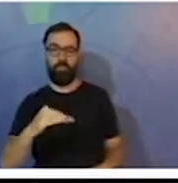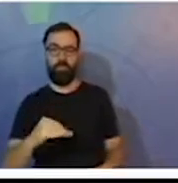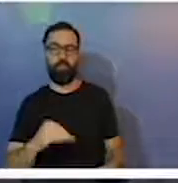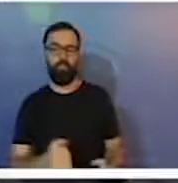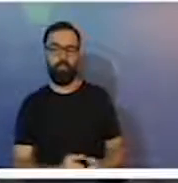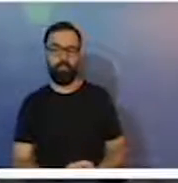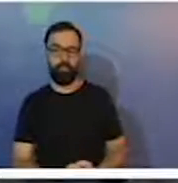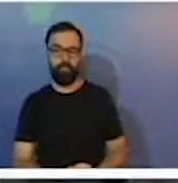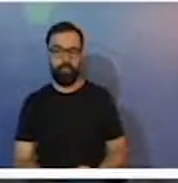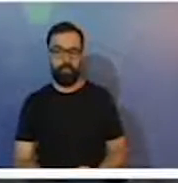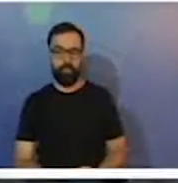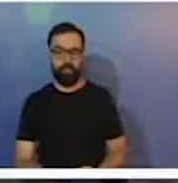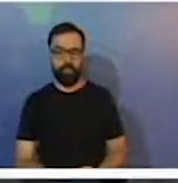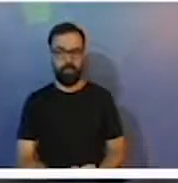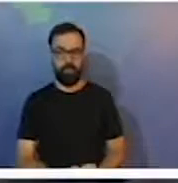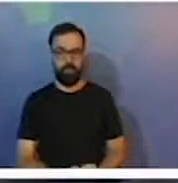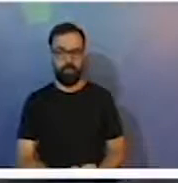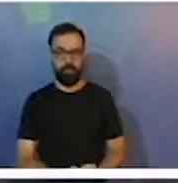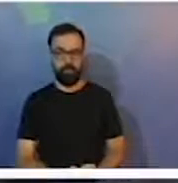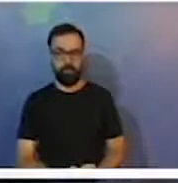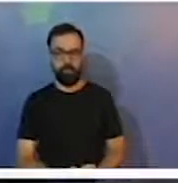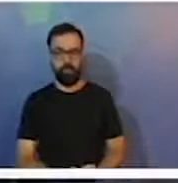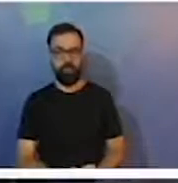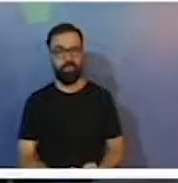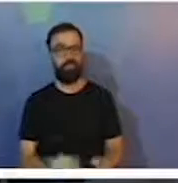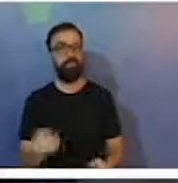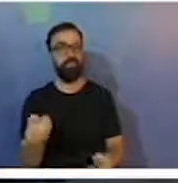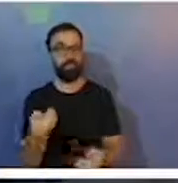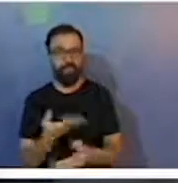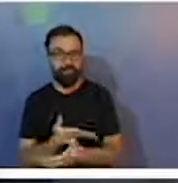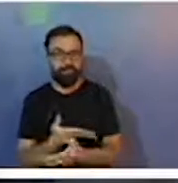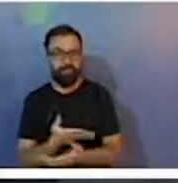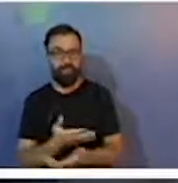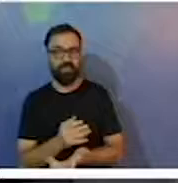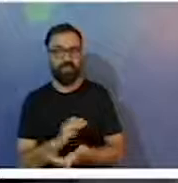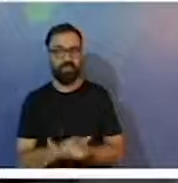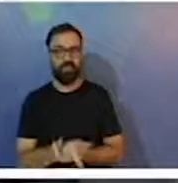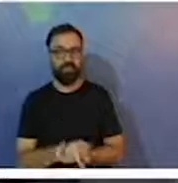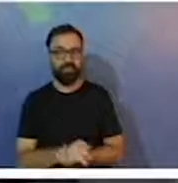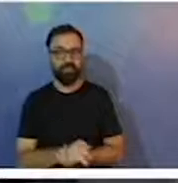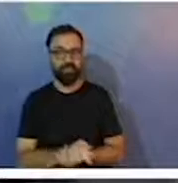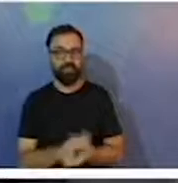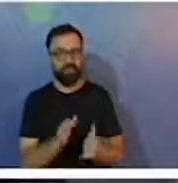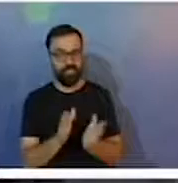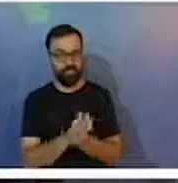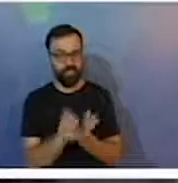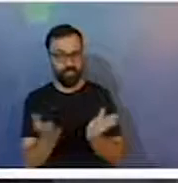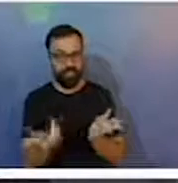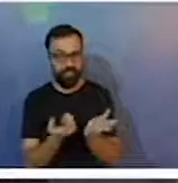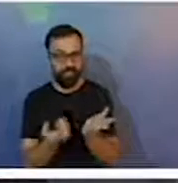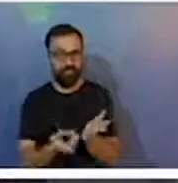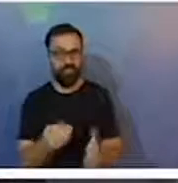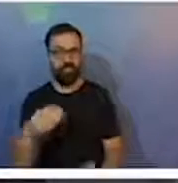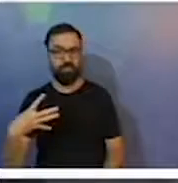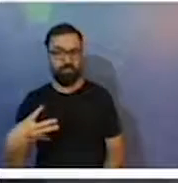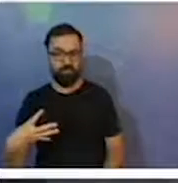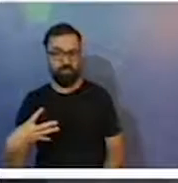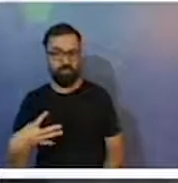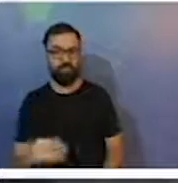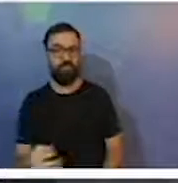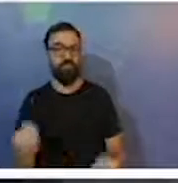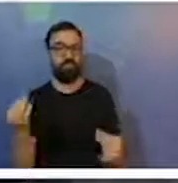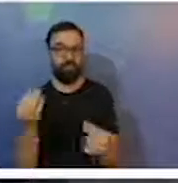ok nós terminamos aqui o nosso nosso caderno quatro